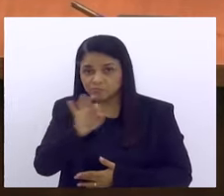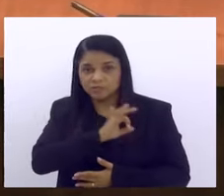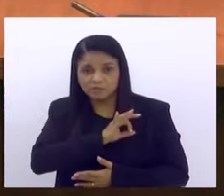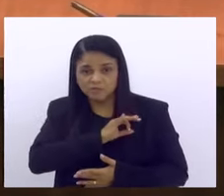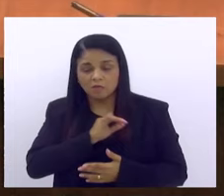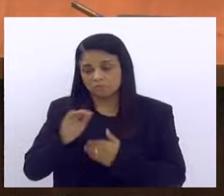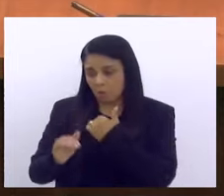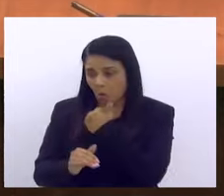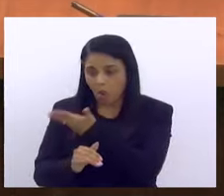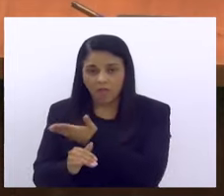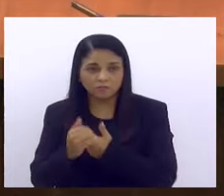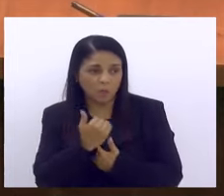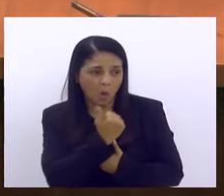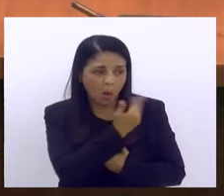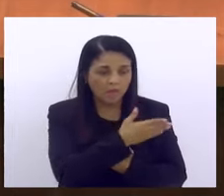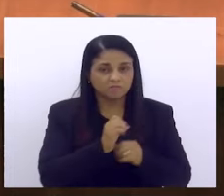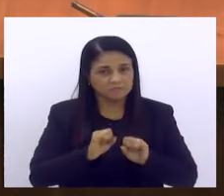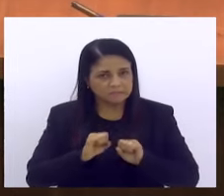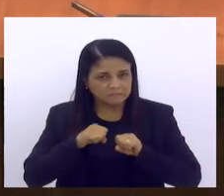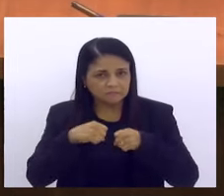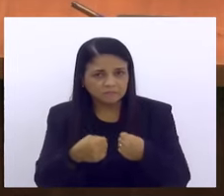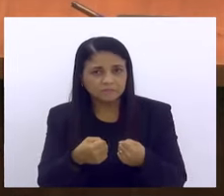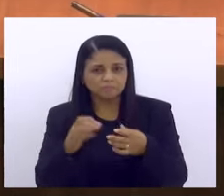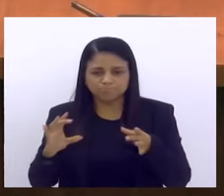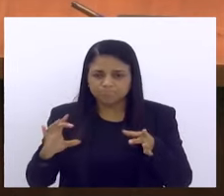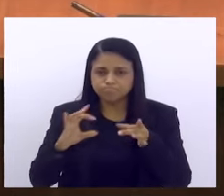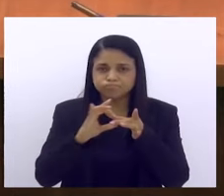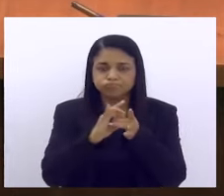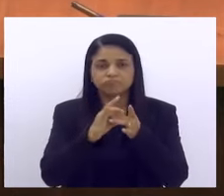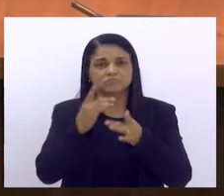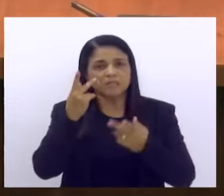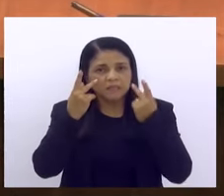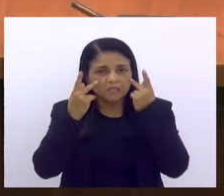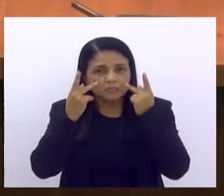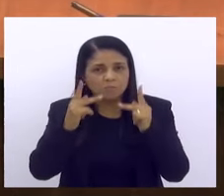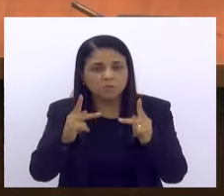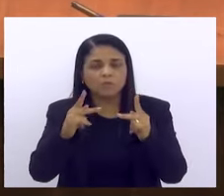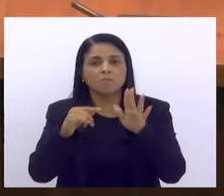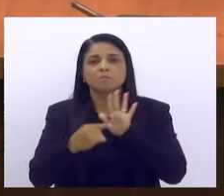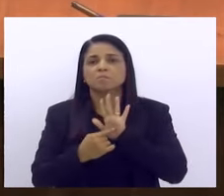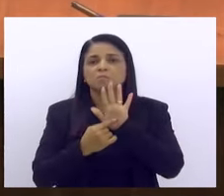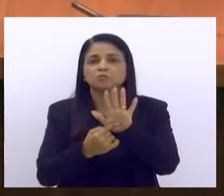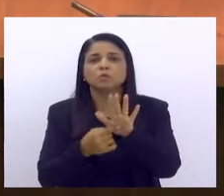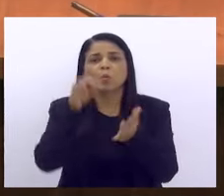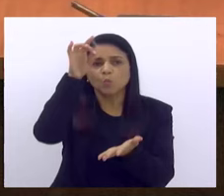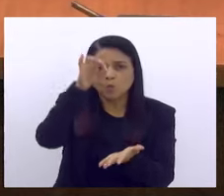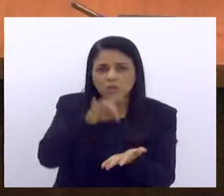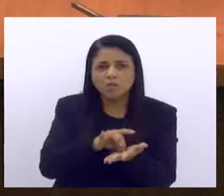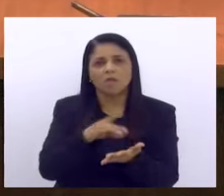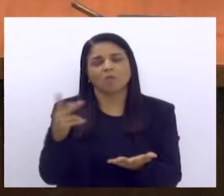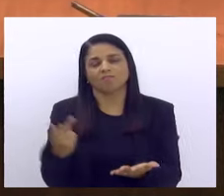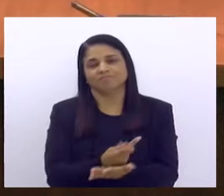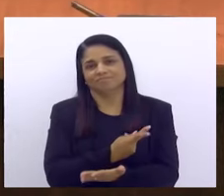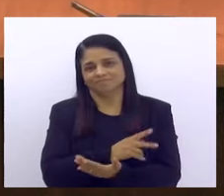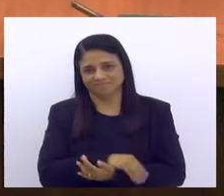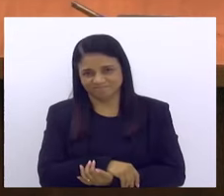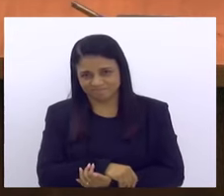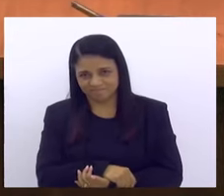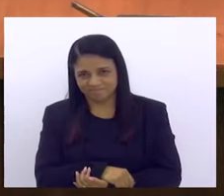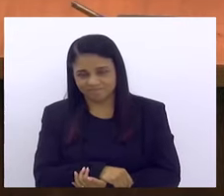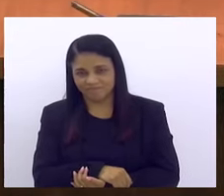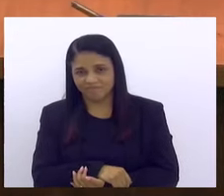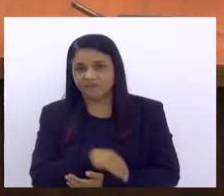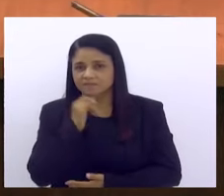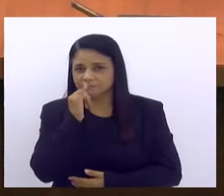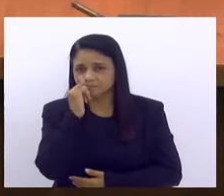lado, nos defendendo, e são as nossas maiores testemunhas para revelar o que efetivamente aconteceu. Quero